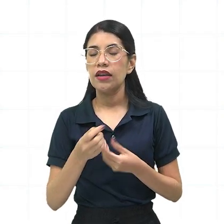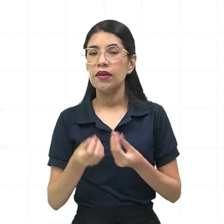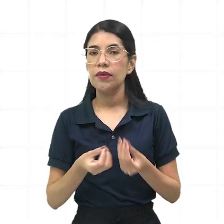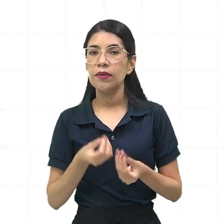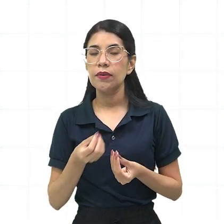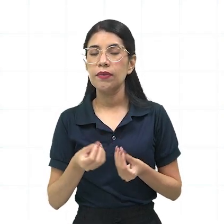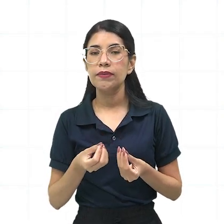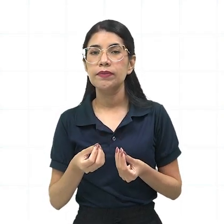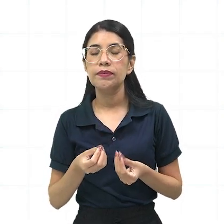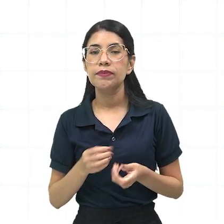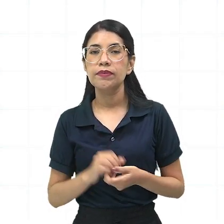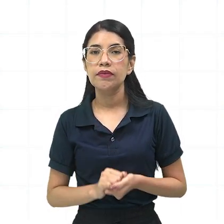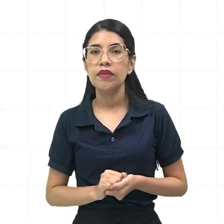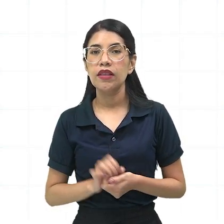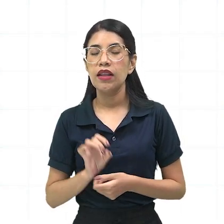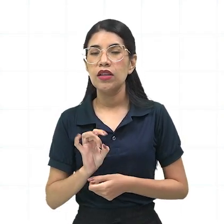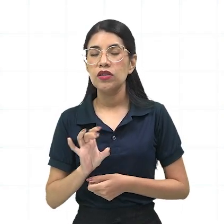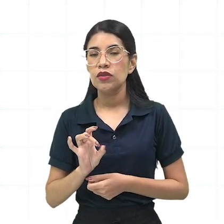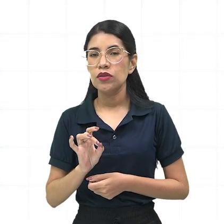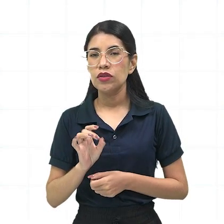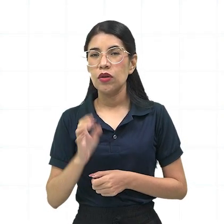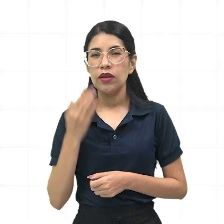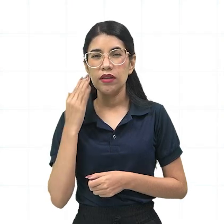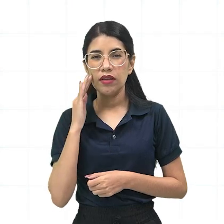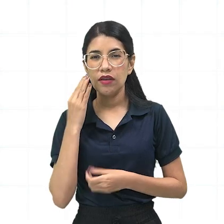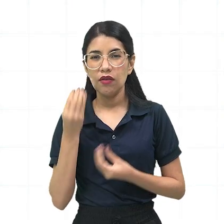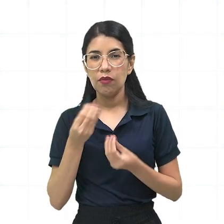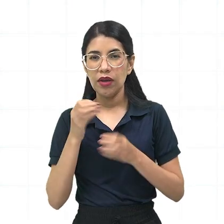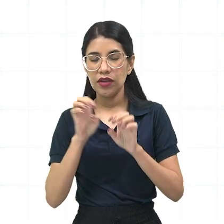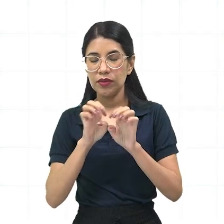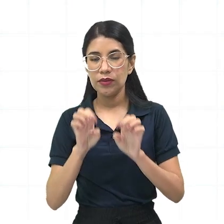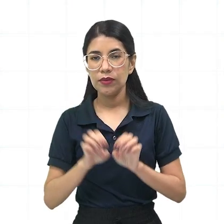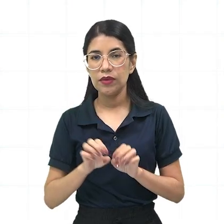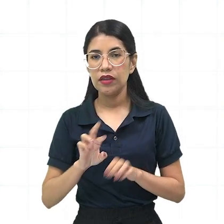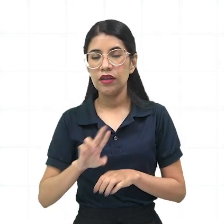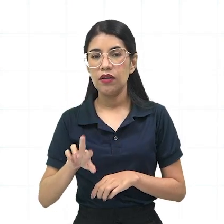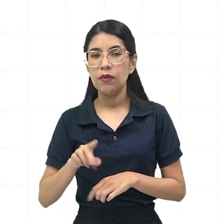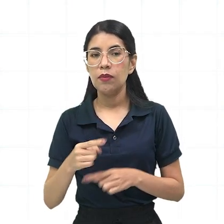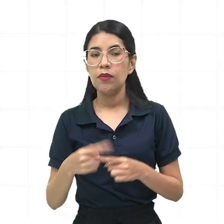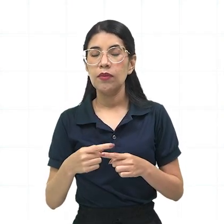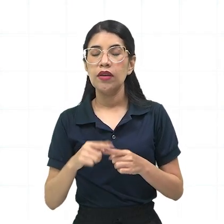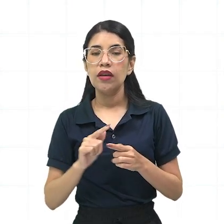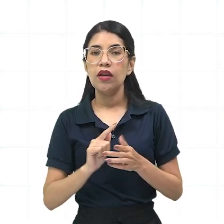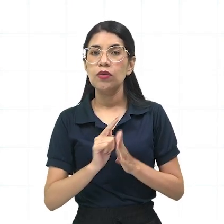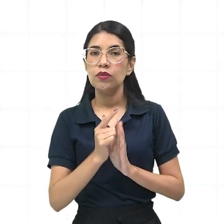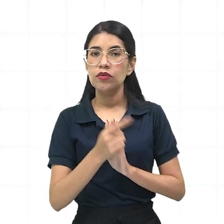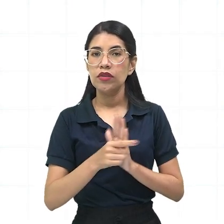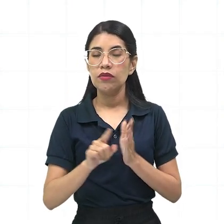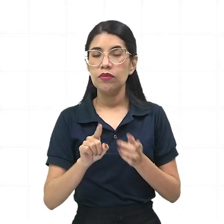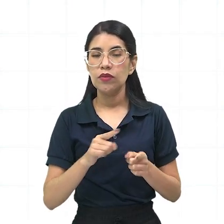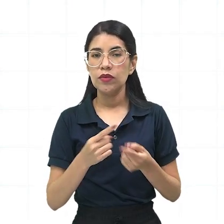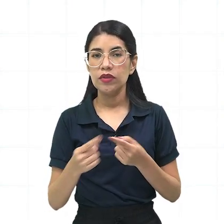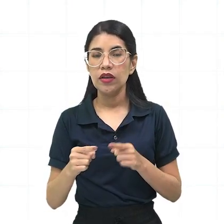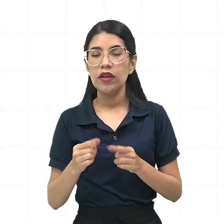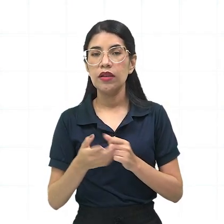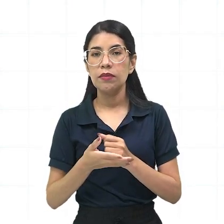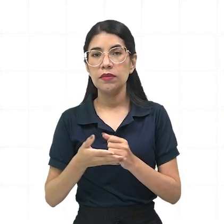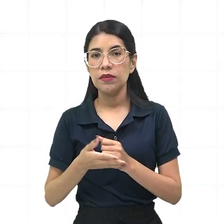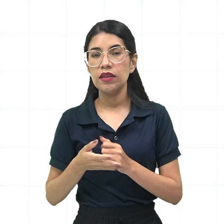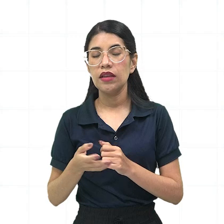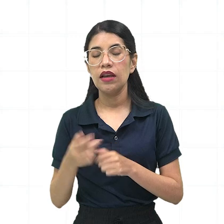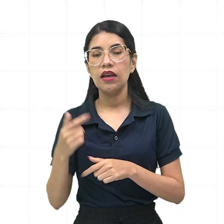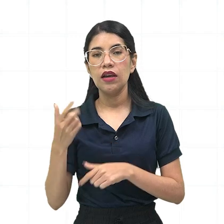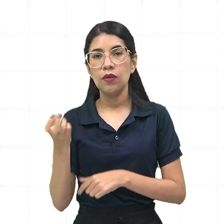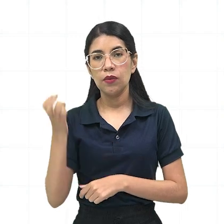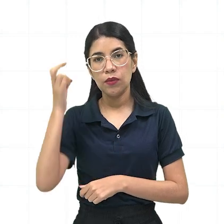muito mais do que só entender a estrutura. Afinal, o gênero musical, ele se baseia em práticas culturais